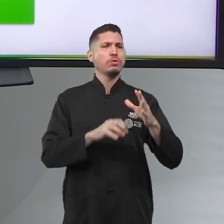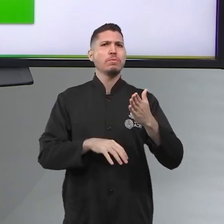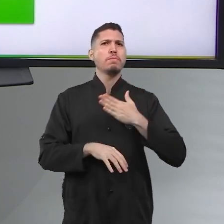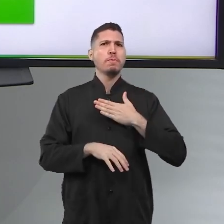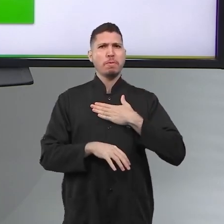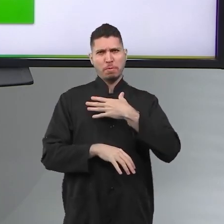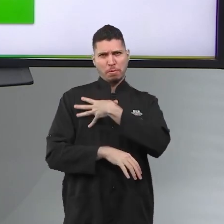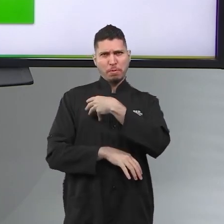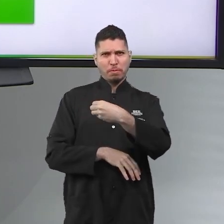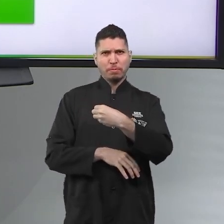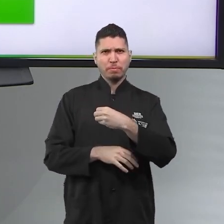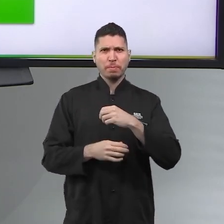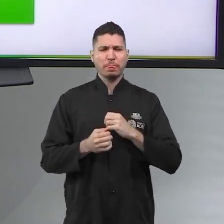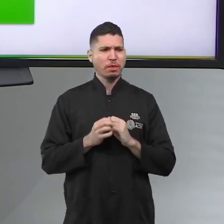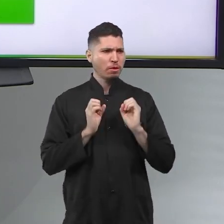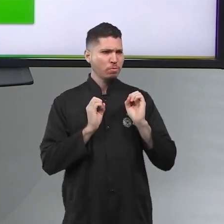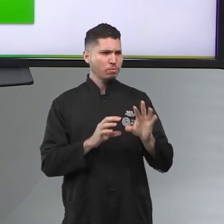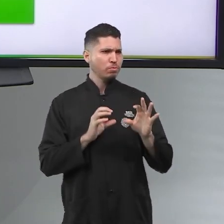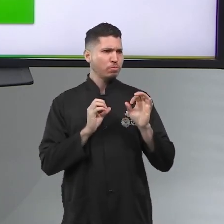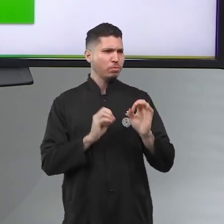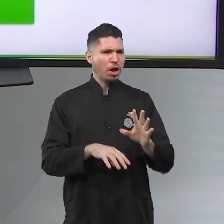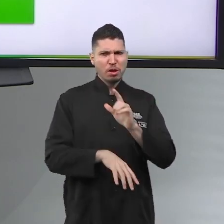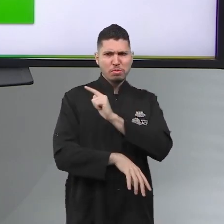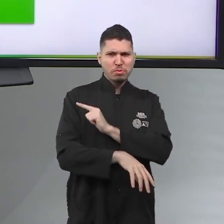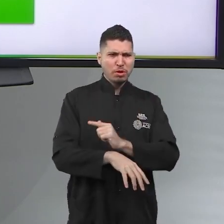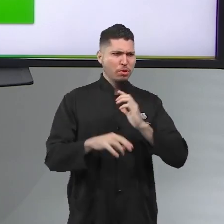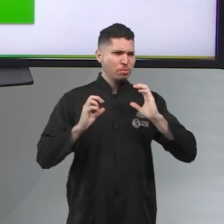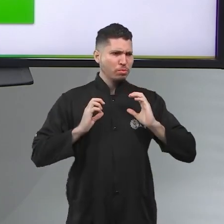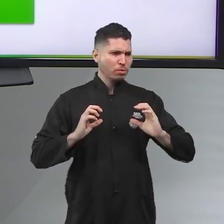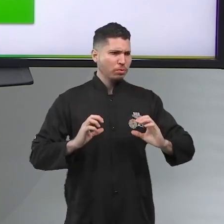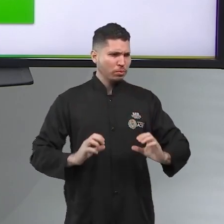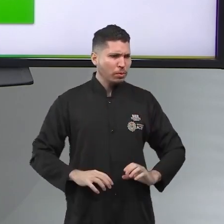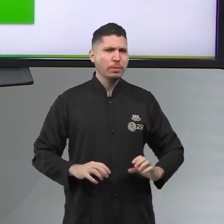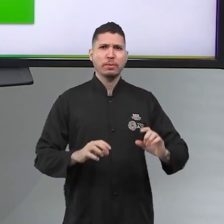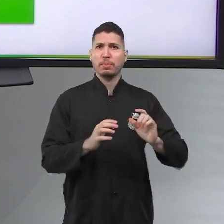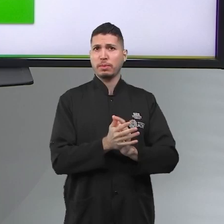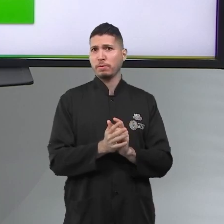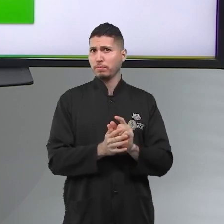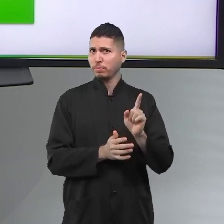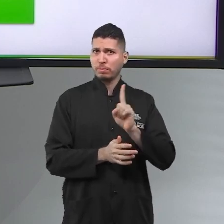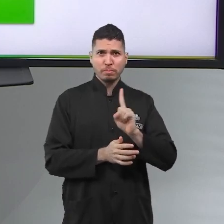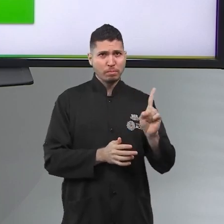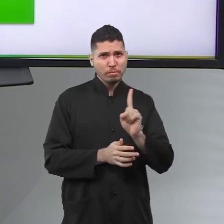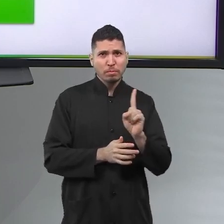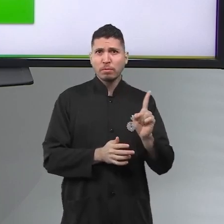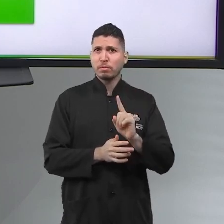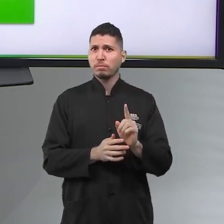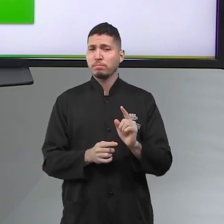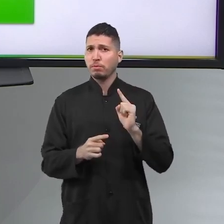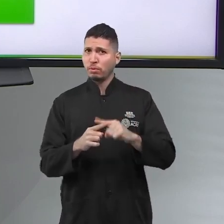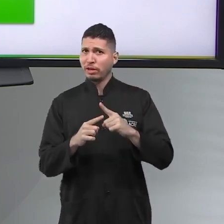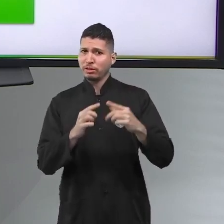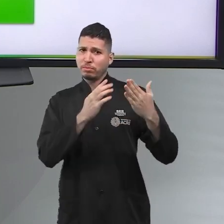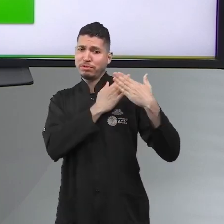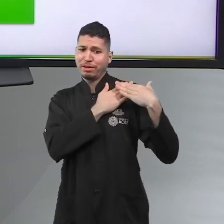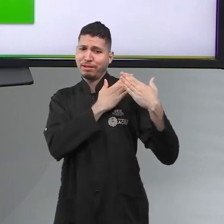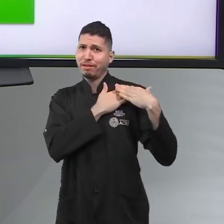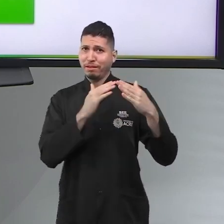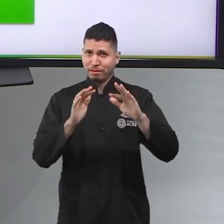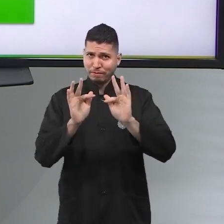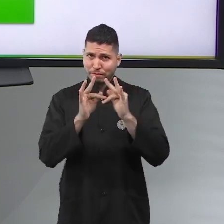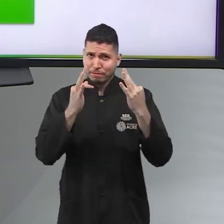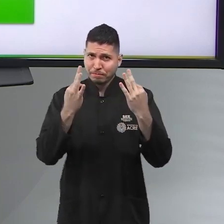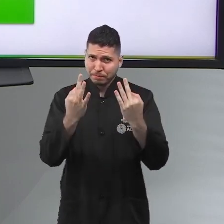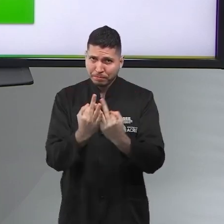e transmita uma coisa que é minha responsabilidade enquanto família. Então,